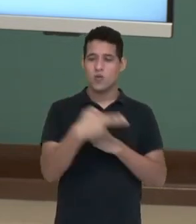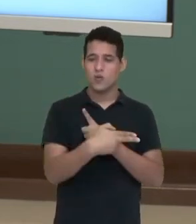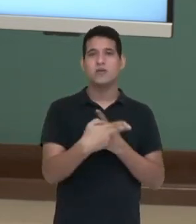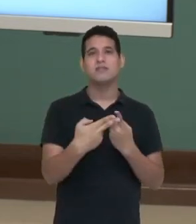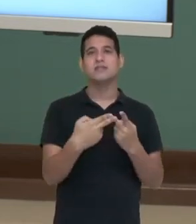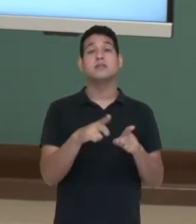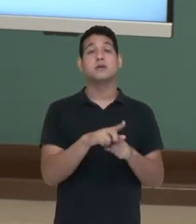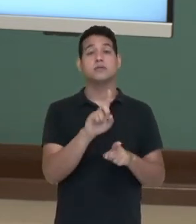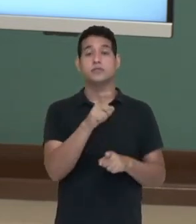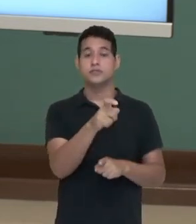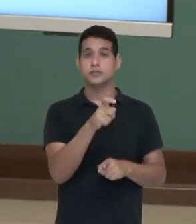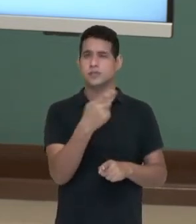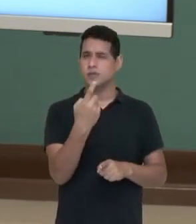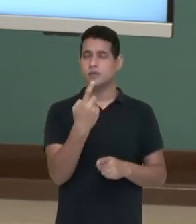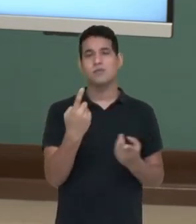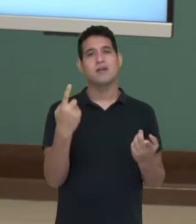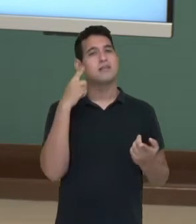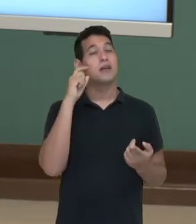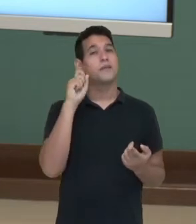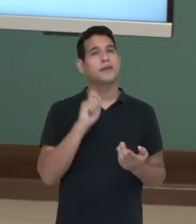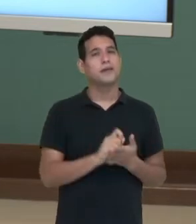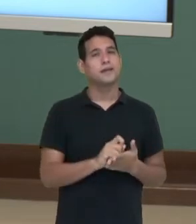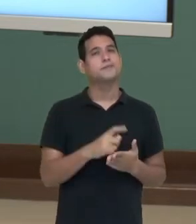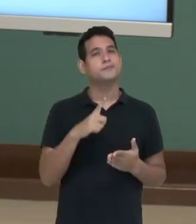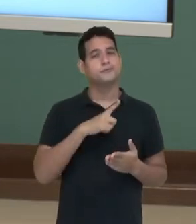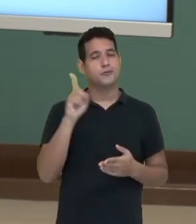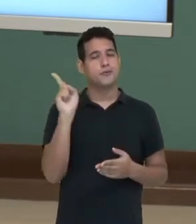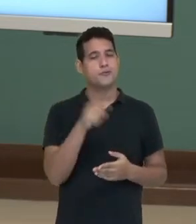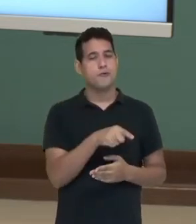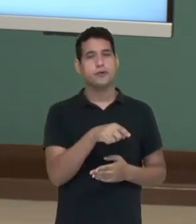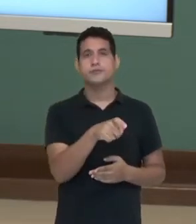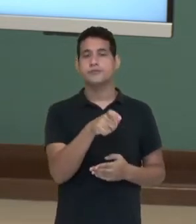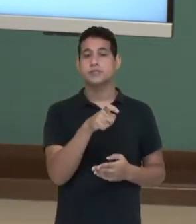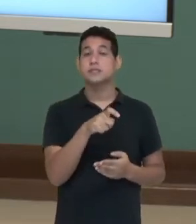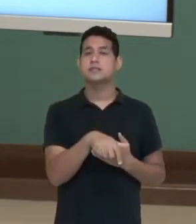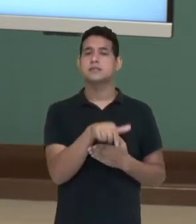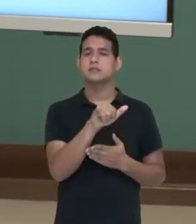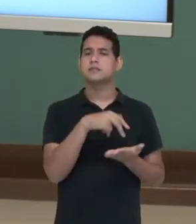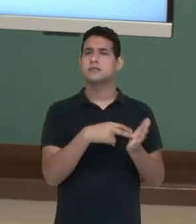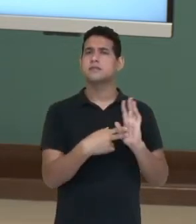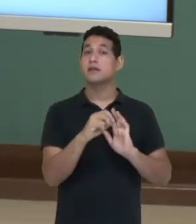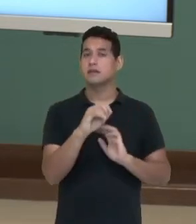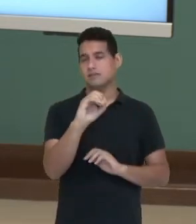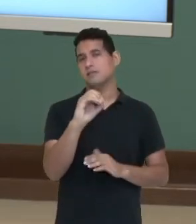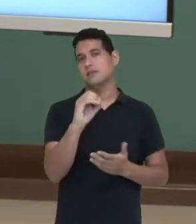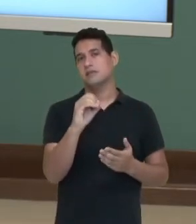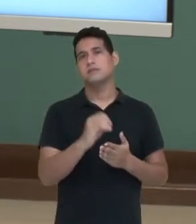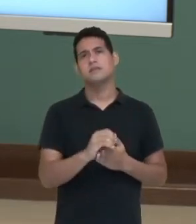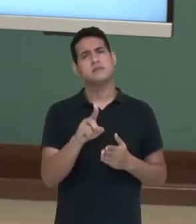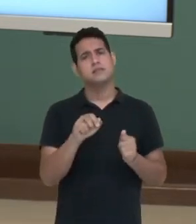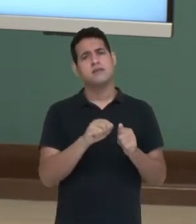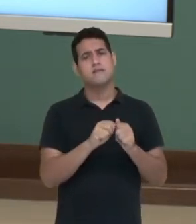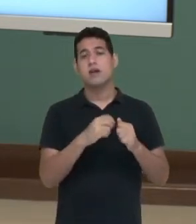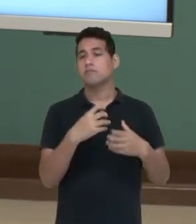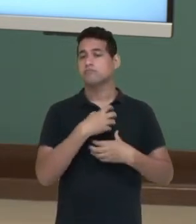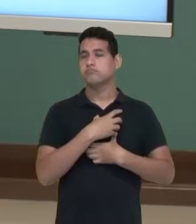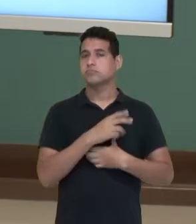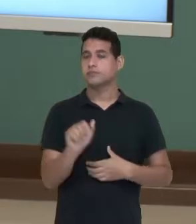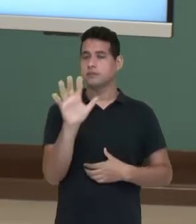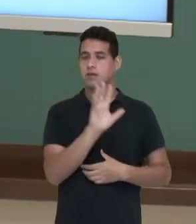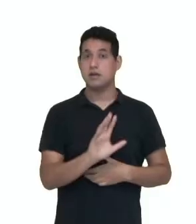Então, x é 1, logicamente é onde corta no eixo x, então o y vale 0. Então, você vai para a forma geral,